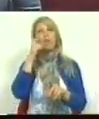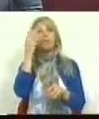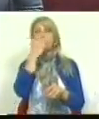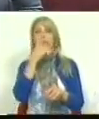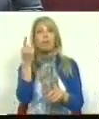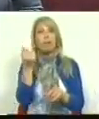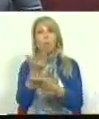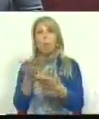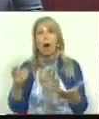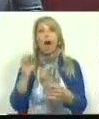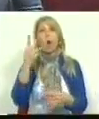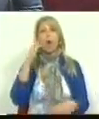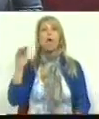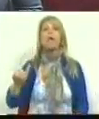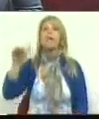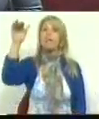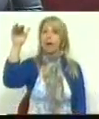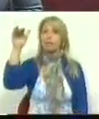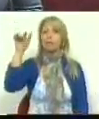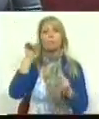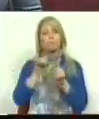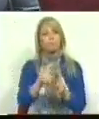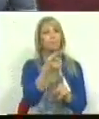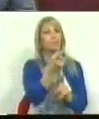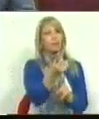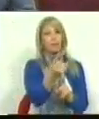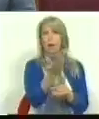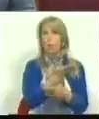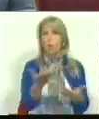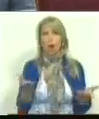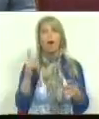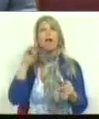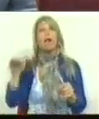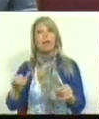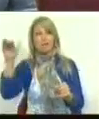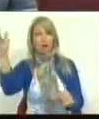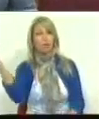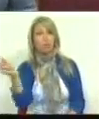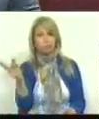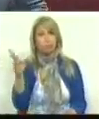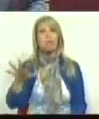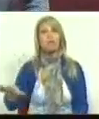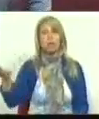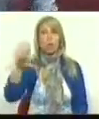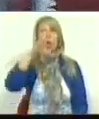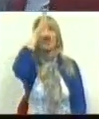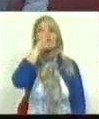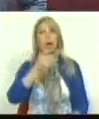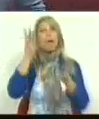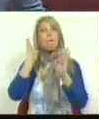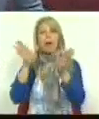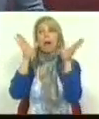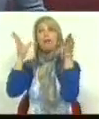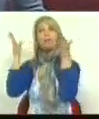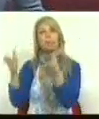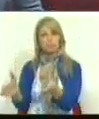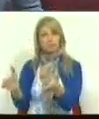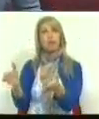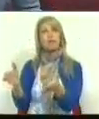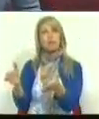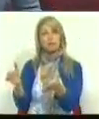idade. Nestes casos, carência económica e idade, o Estado tem e deve ter uma atenção focada.